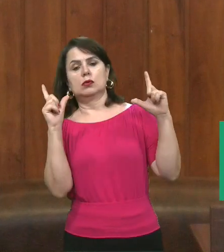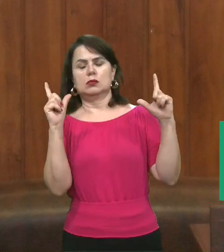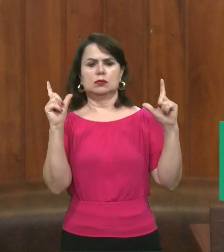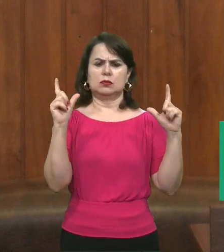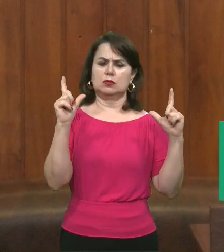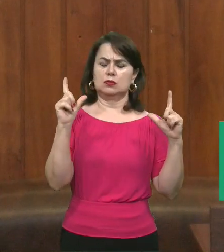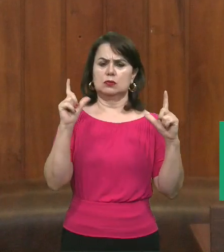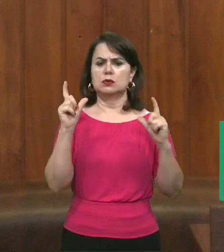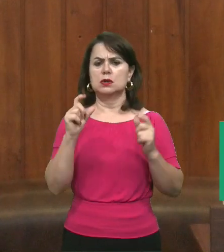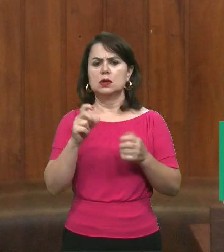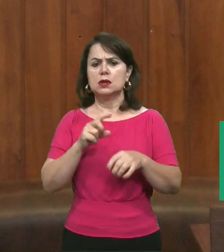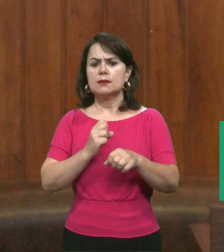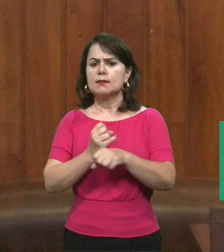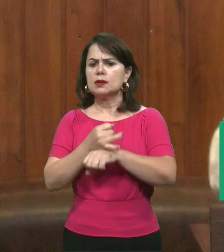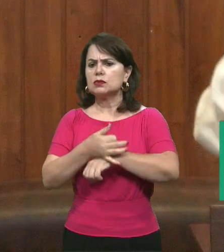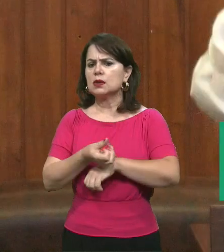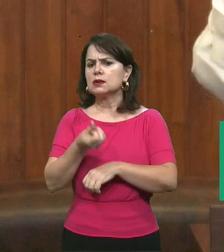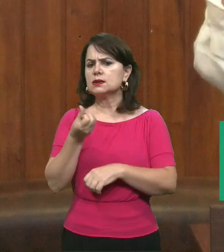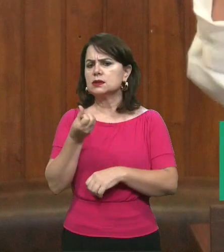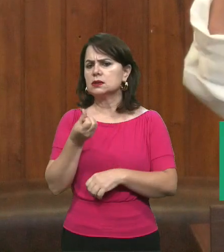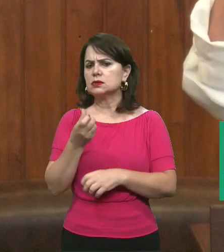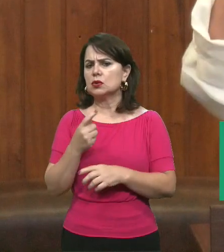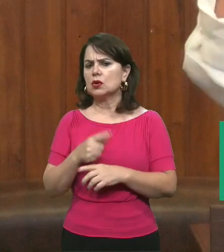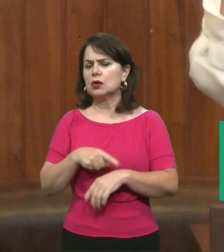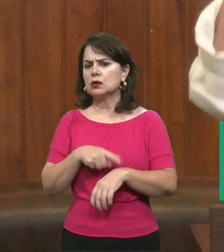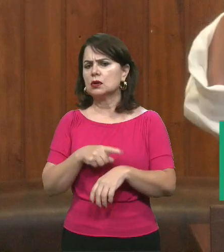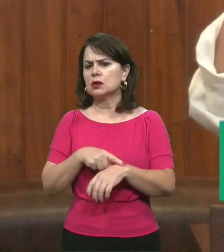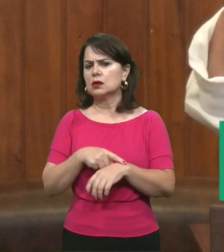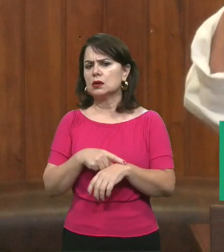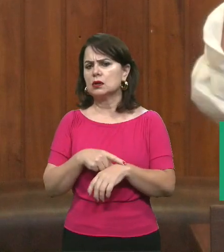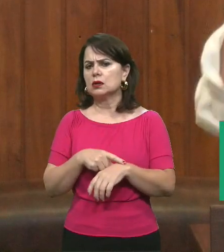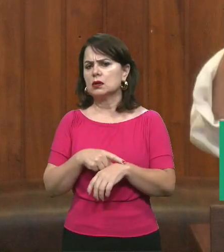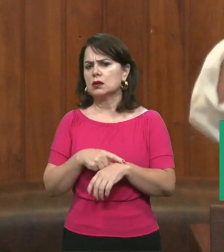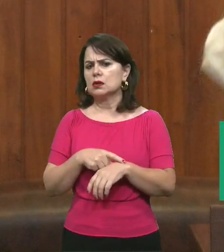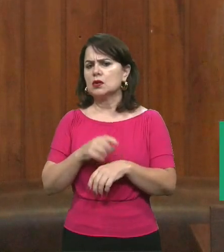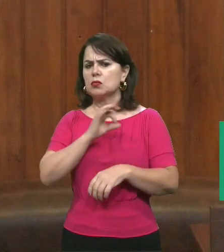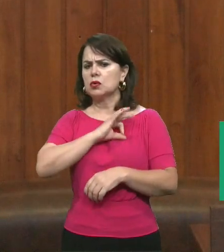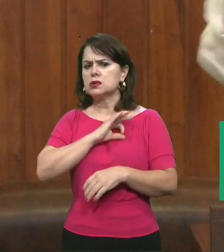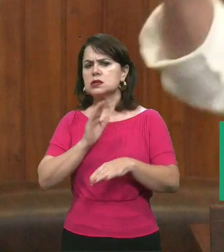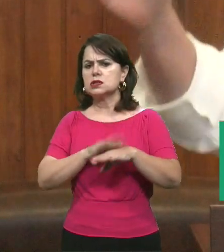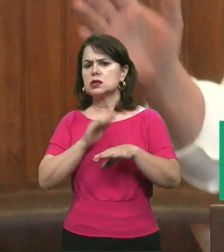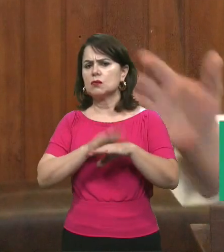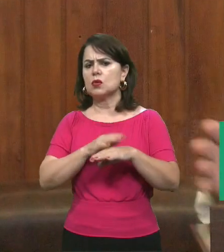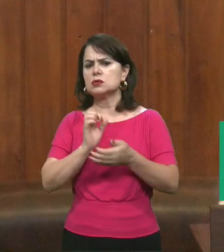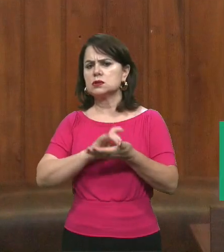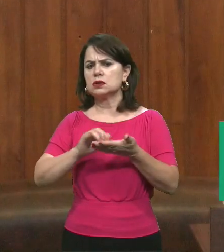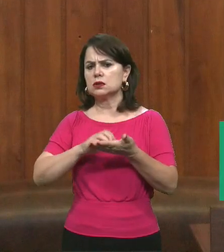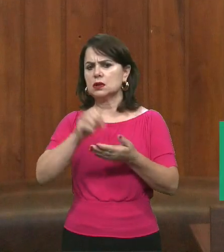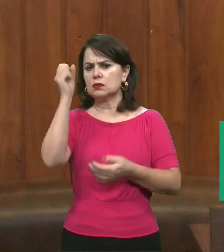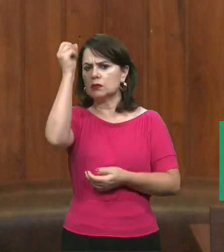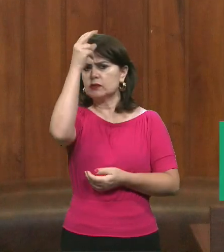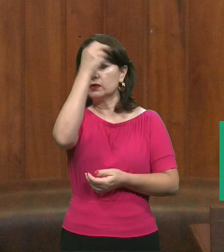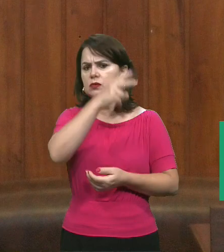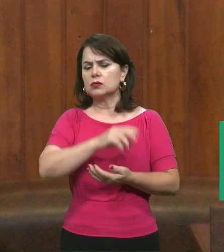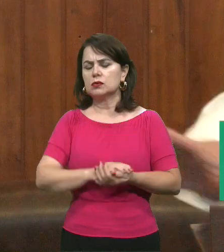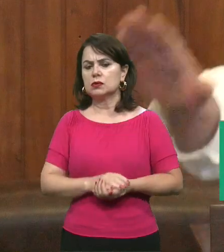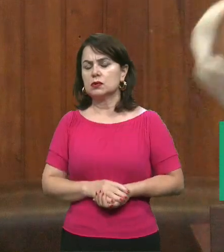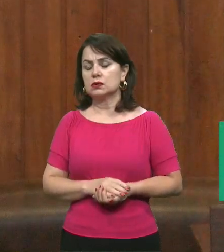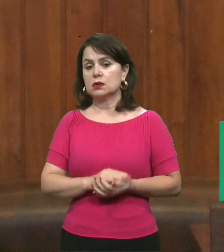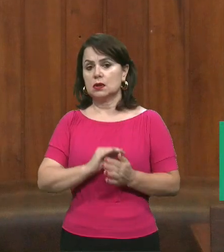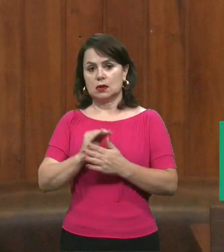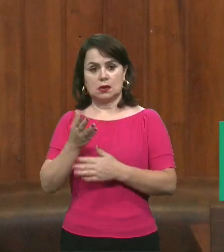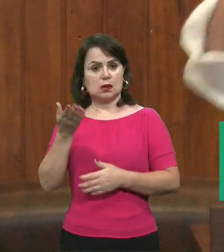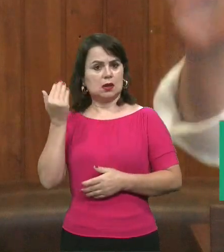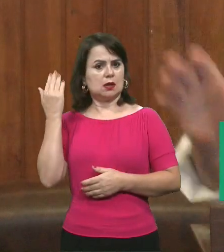da Educação, olha o exemplo da educação. Nunca aconteceu isso em Marília com nenhum outro prefeito. E continua